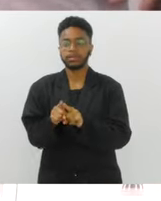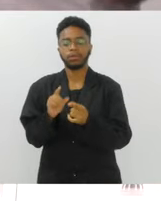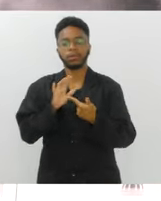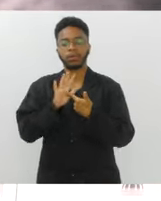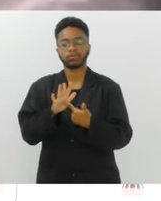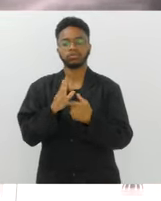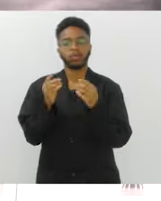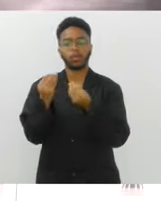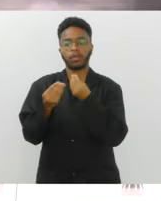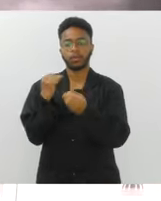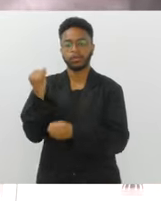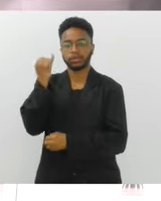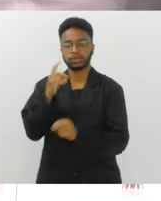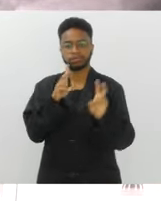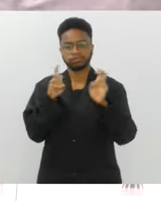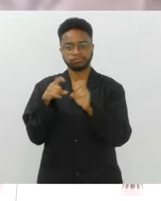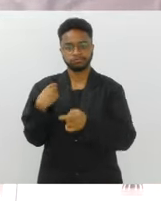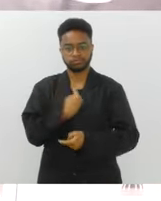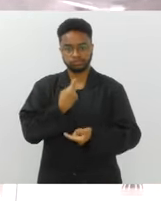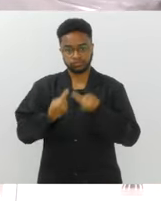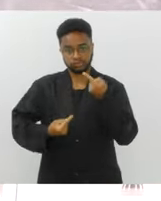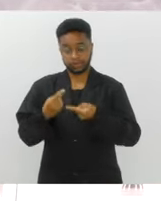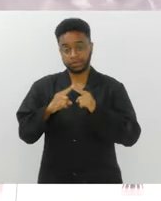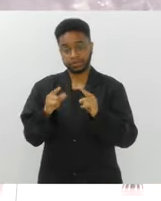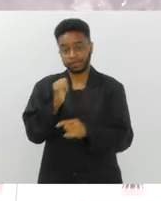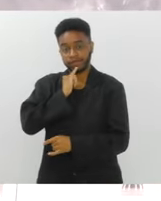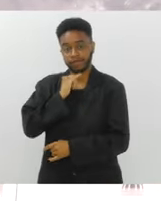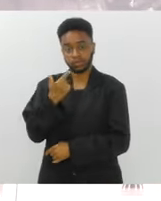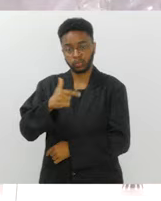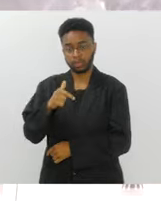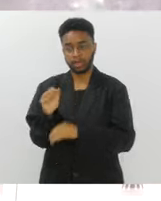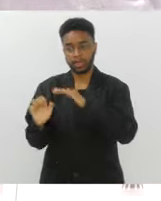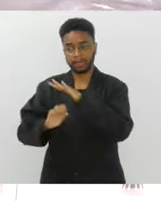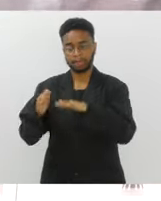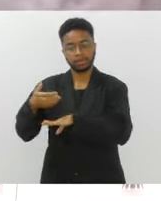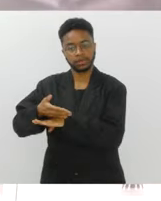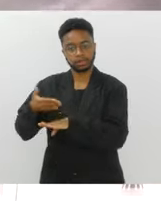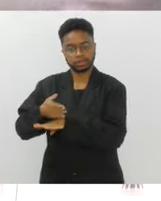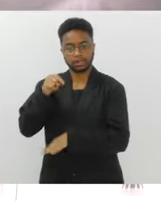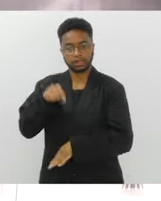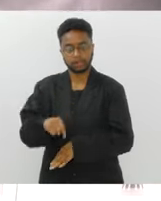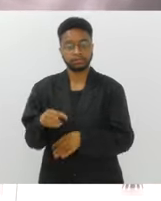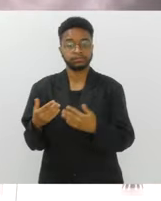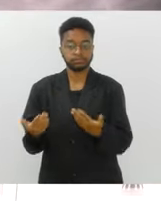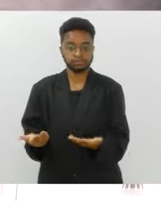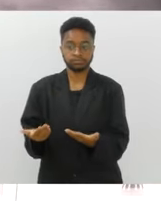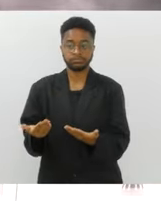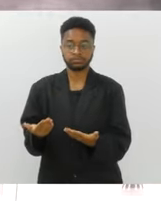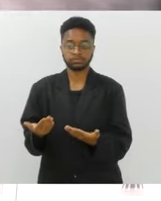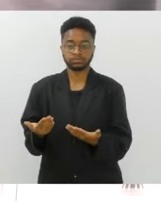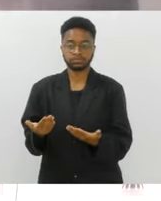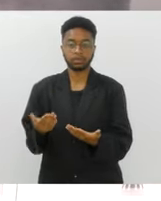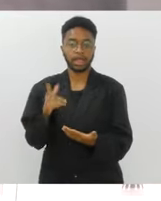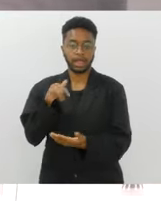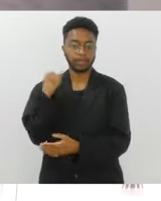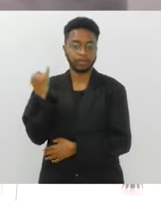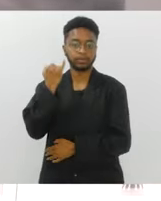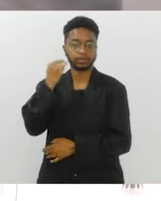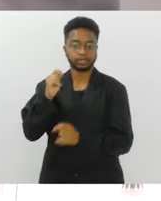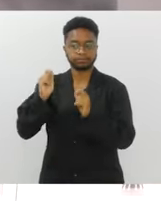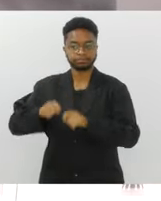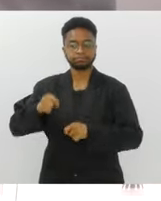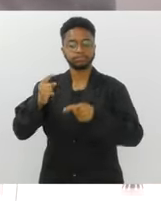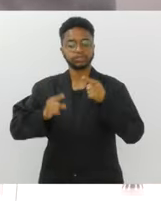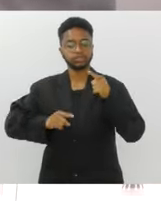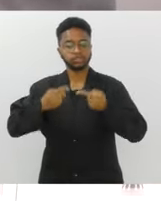aqui hoje. Lamentavelmente, a gente não tem a presença da Supervia aqui, o que seria importante para que esse debate